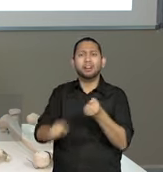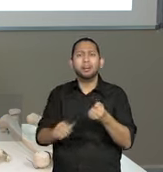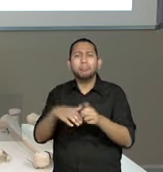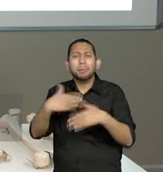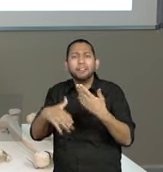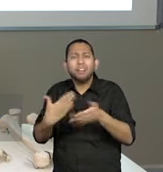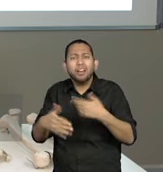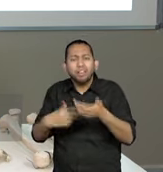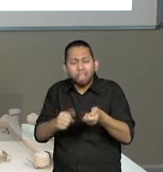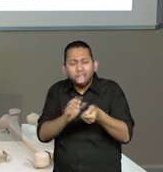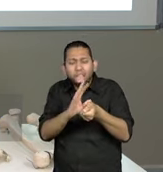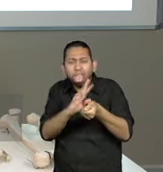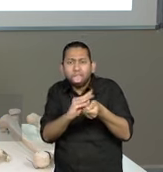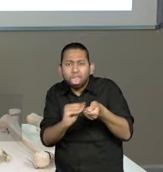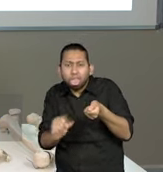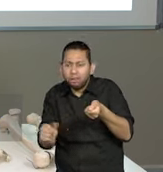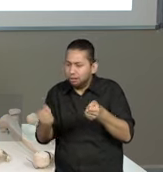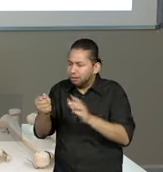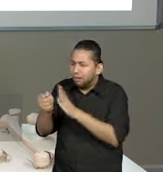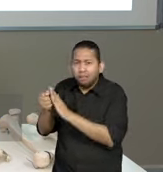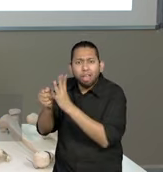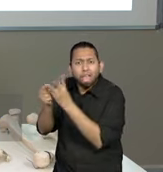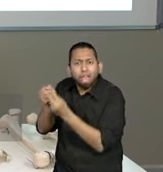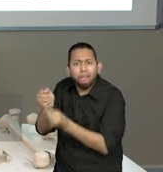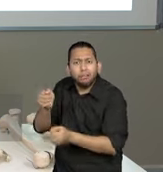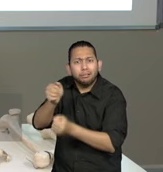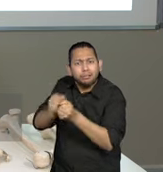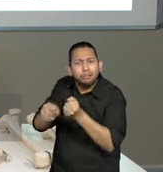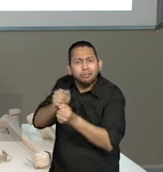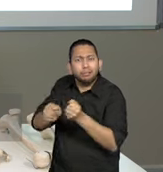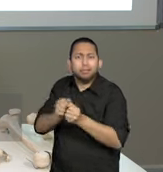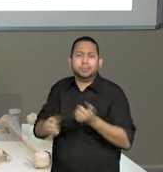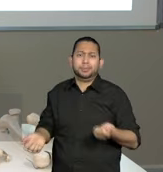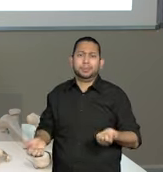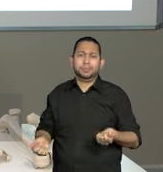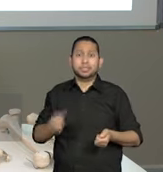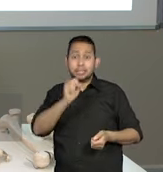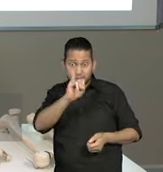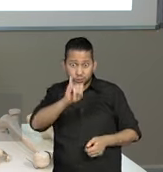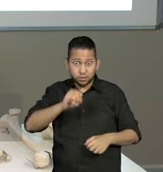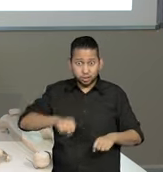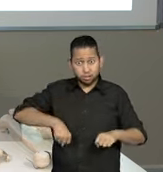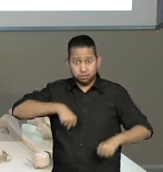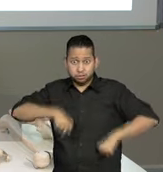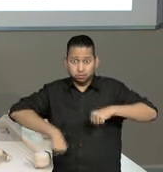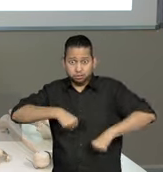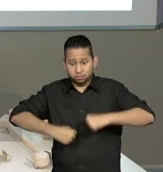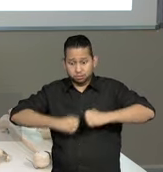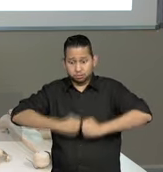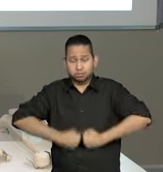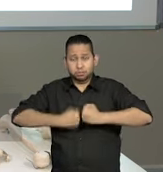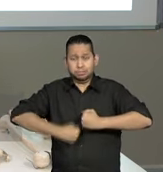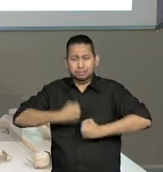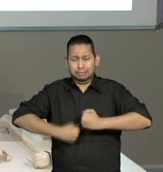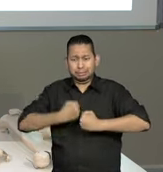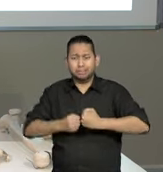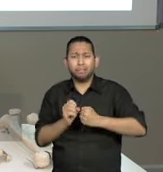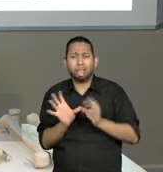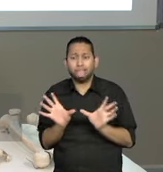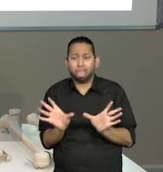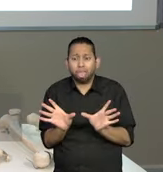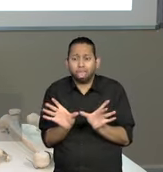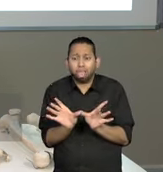se raspar, não vai ter um desgaste ali, vai estar estragando aquela pedra. Mesma coisa